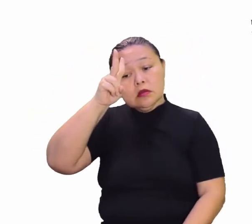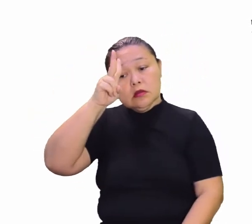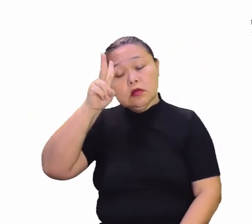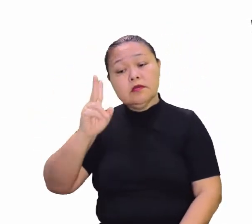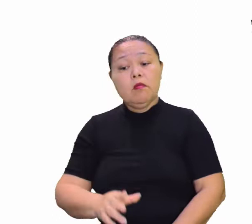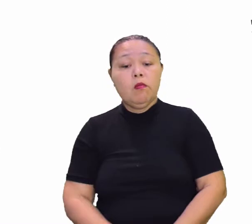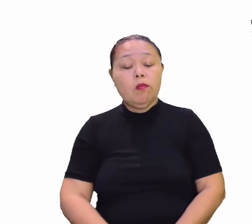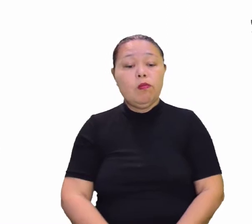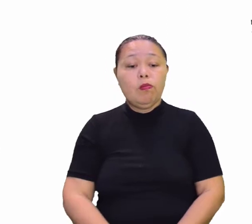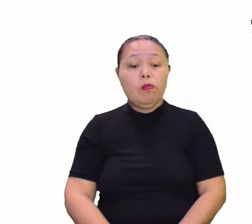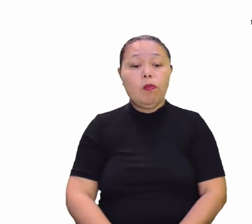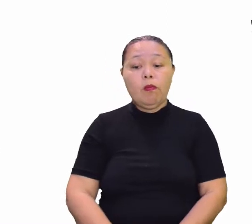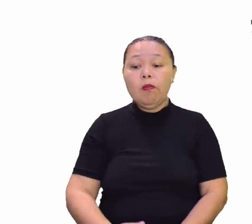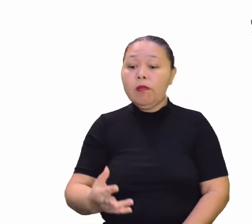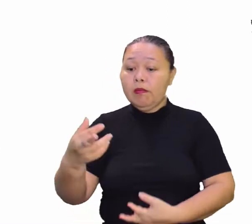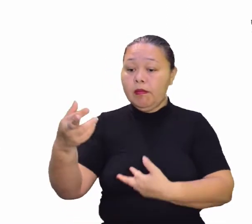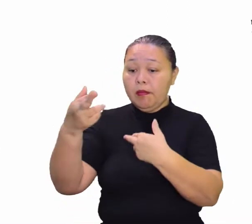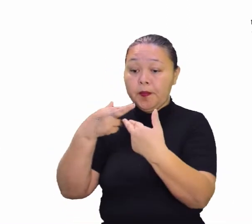históricas